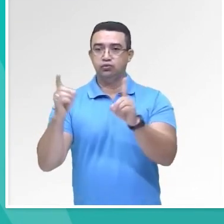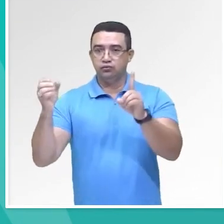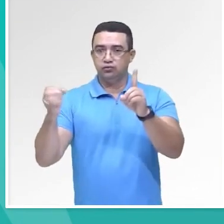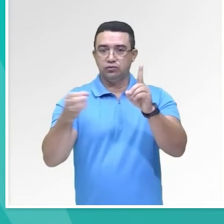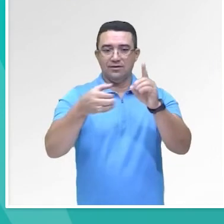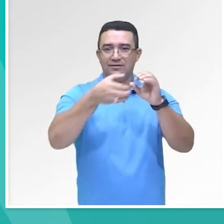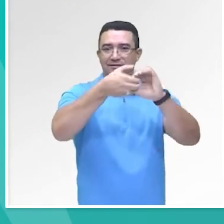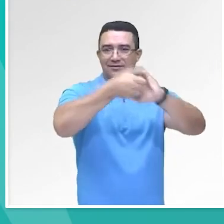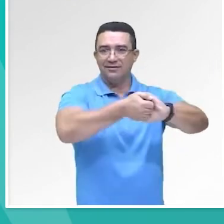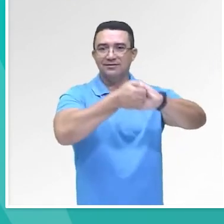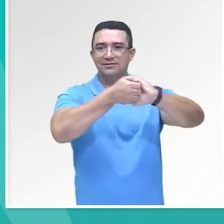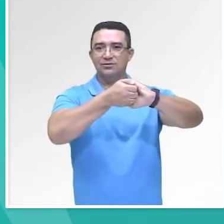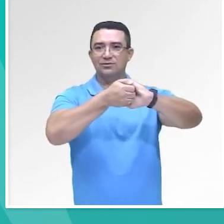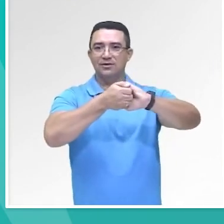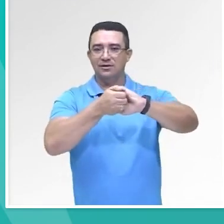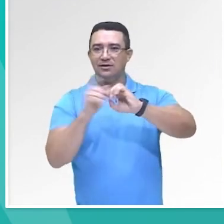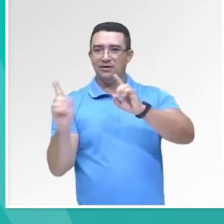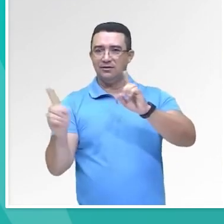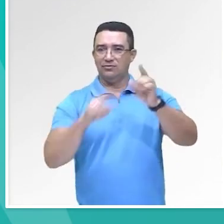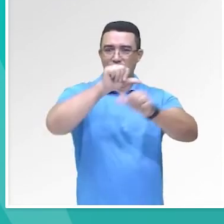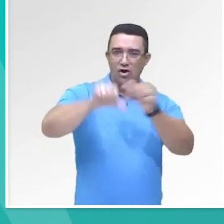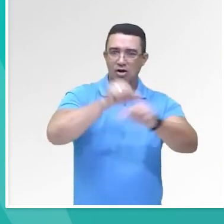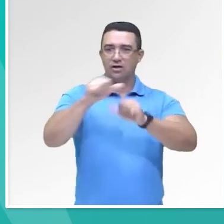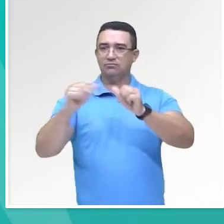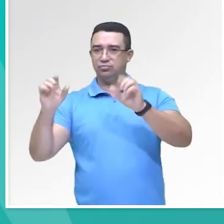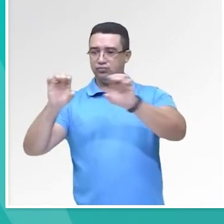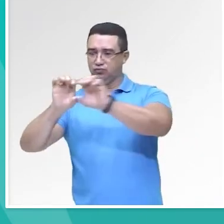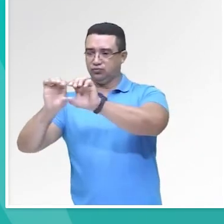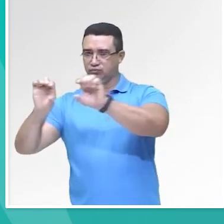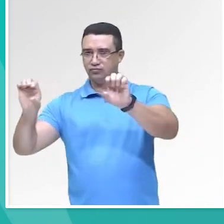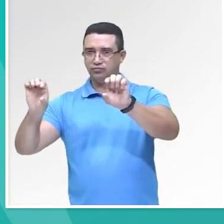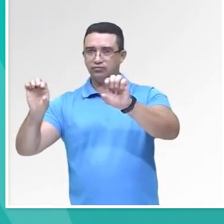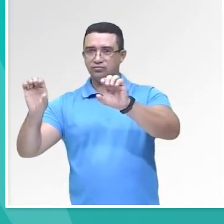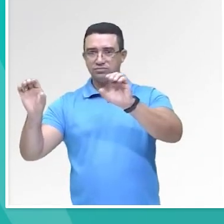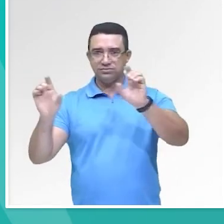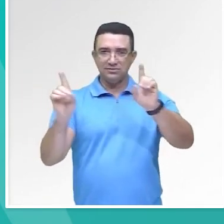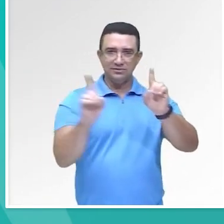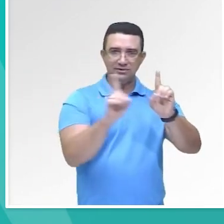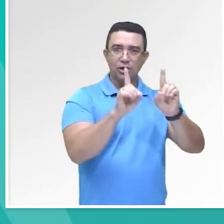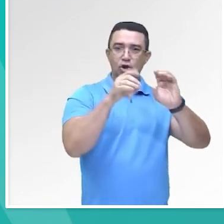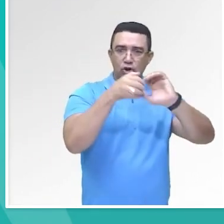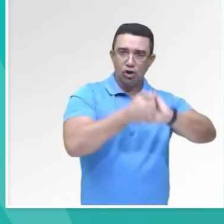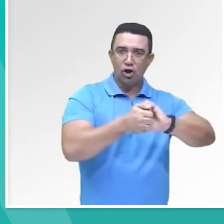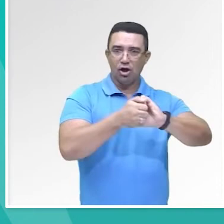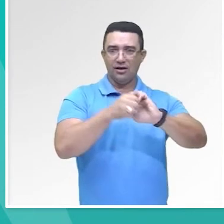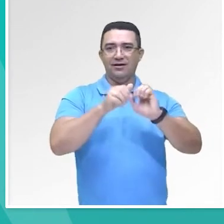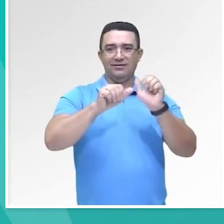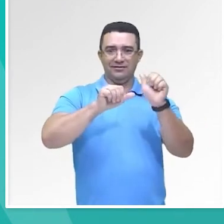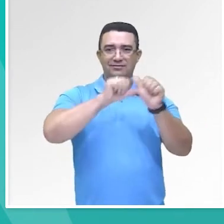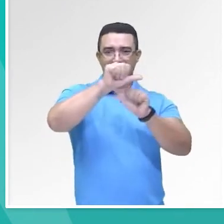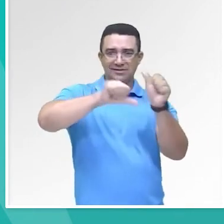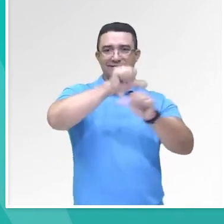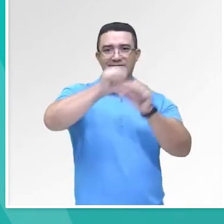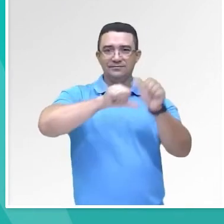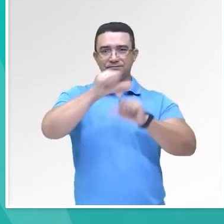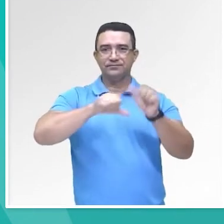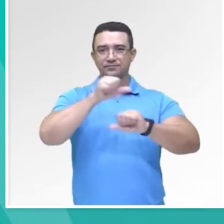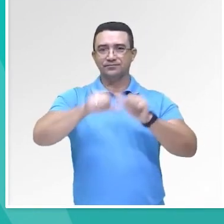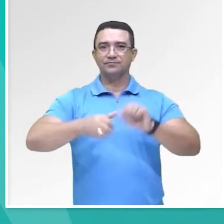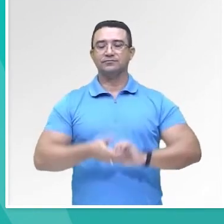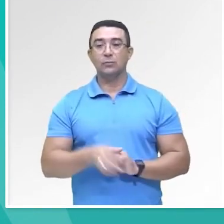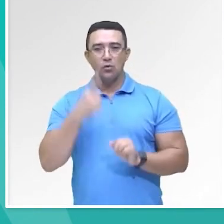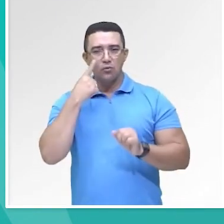fazem aí esta troca, né? Eles dão esse bastão para